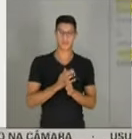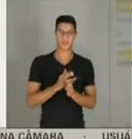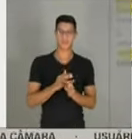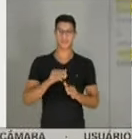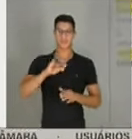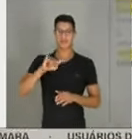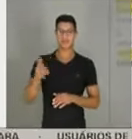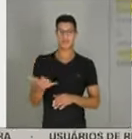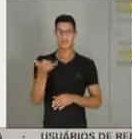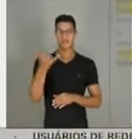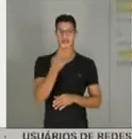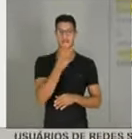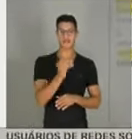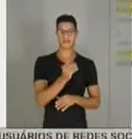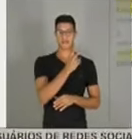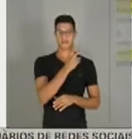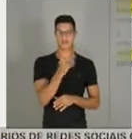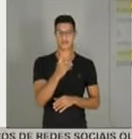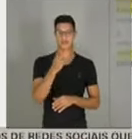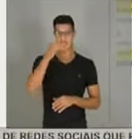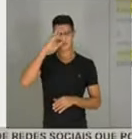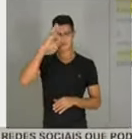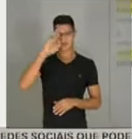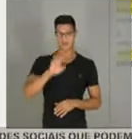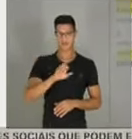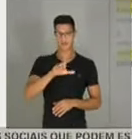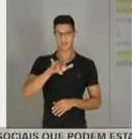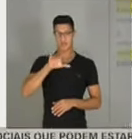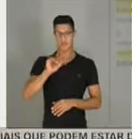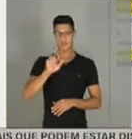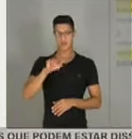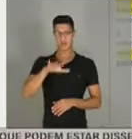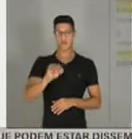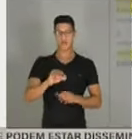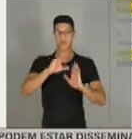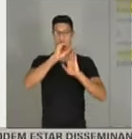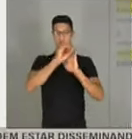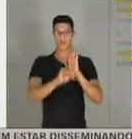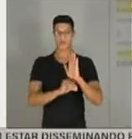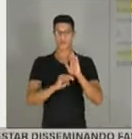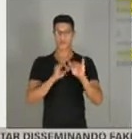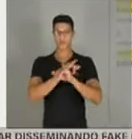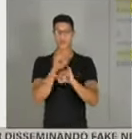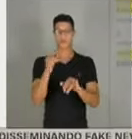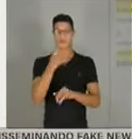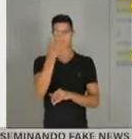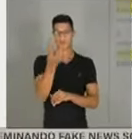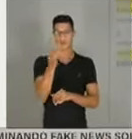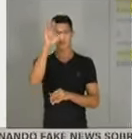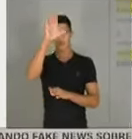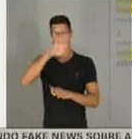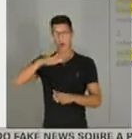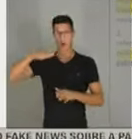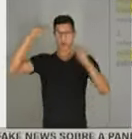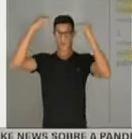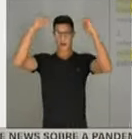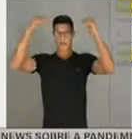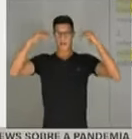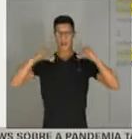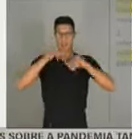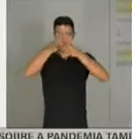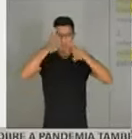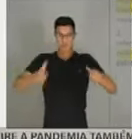em janeiro de 2021, o senhor Elcio Franco manda um ofício circular para 16 órgãos do Ministério da Saúde